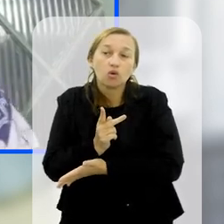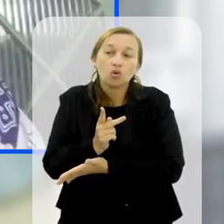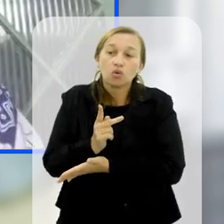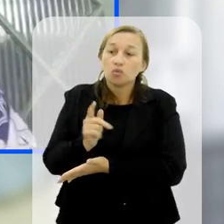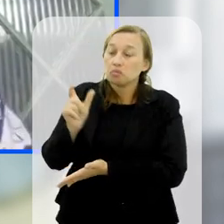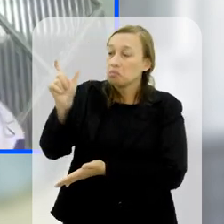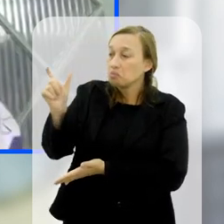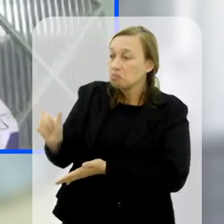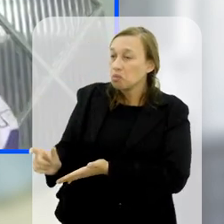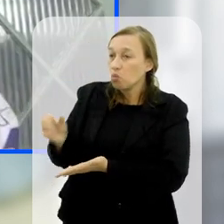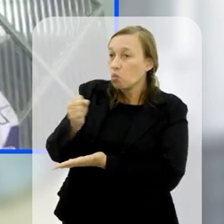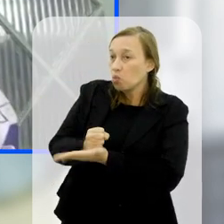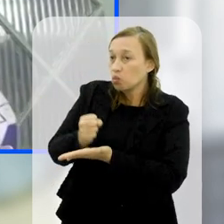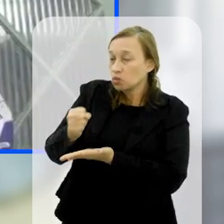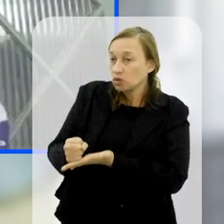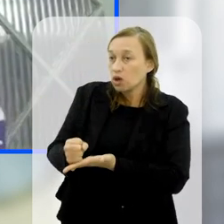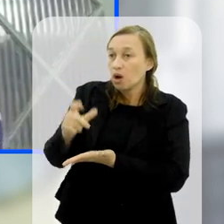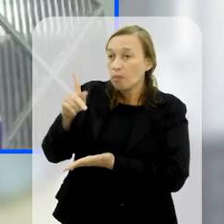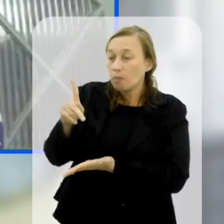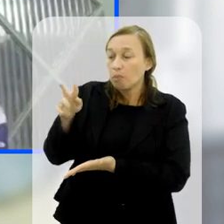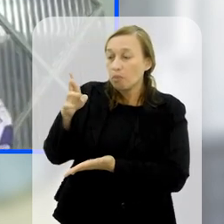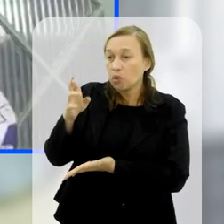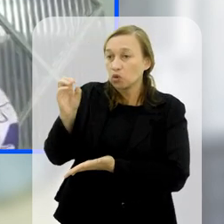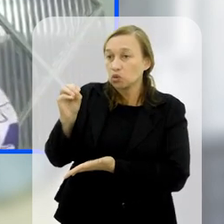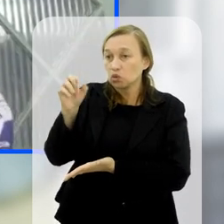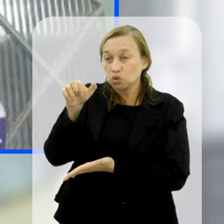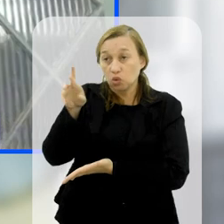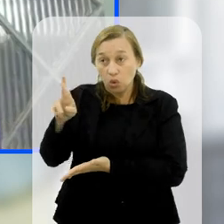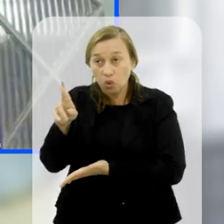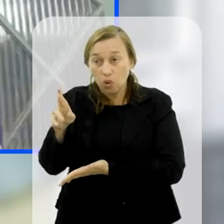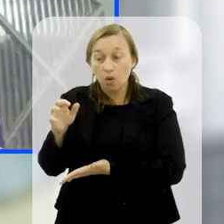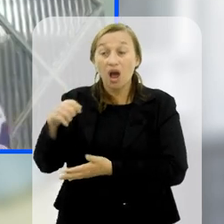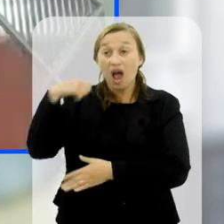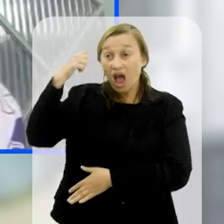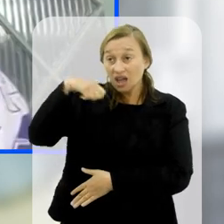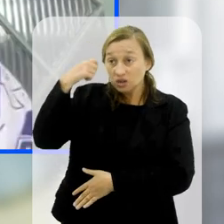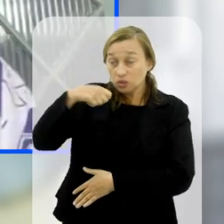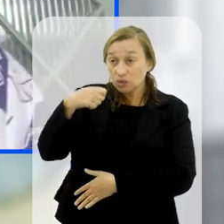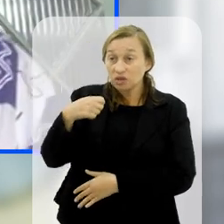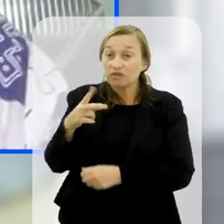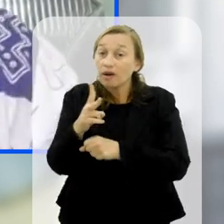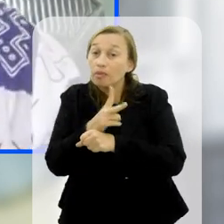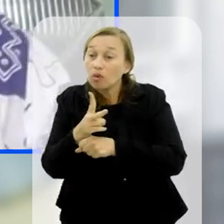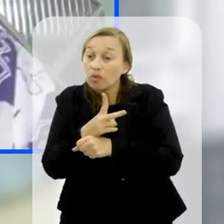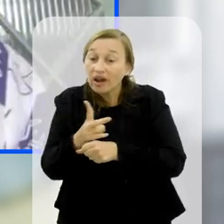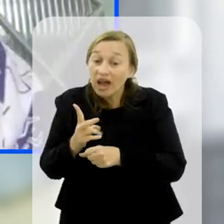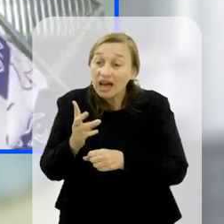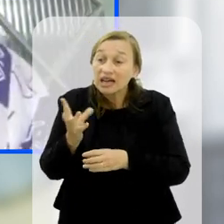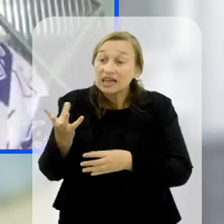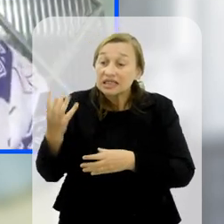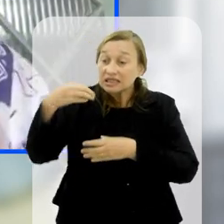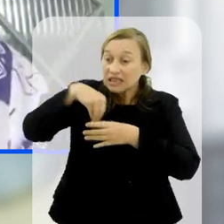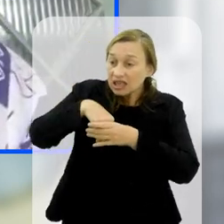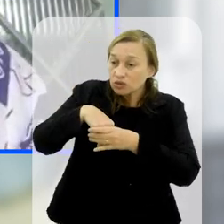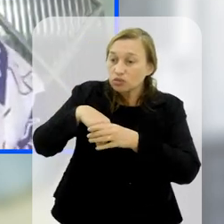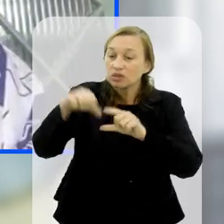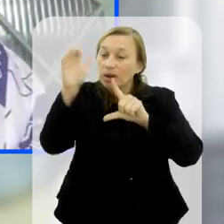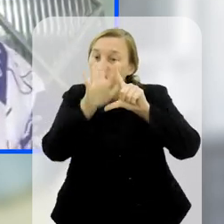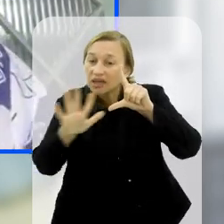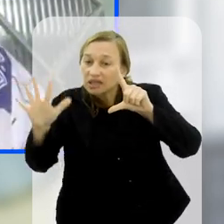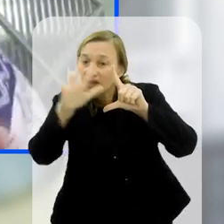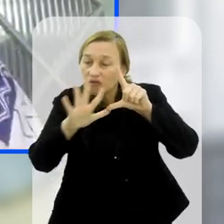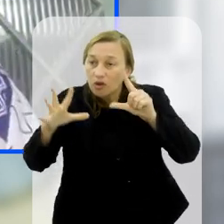contratantes, produtores, autores, produtores de elenco, que vão procurar dentro desse cadastro os